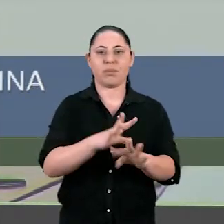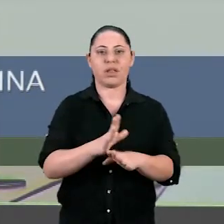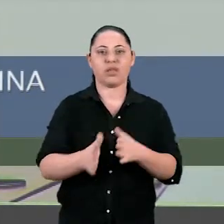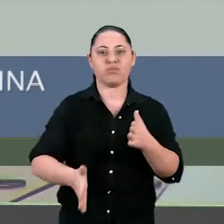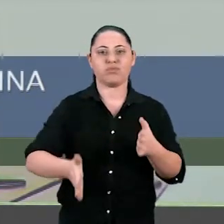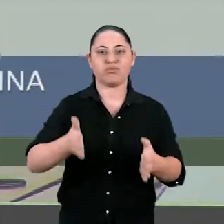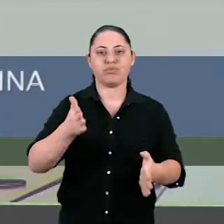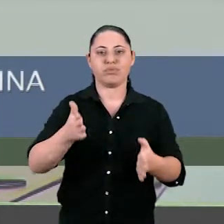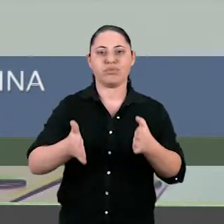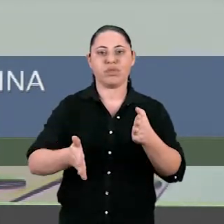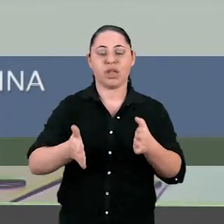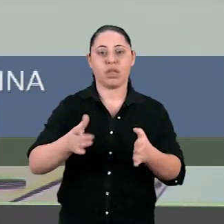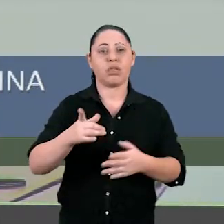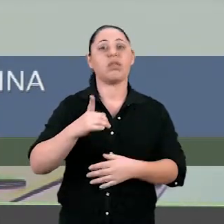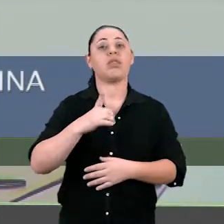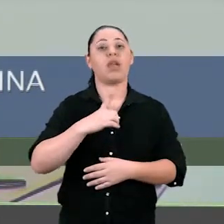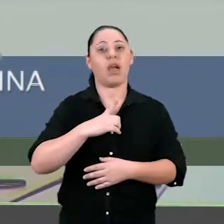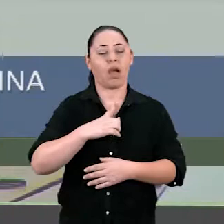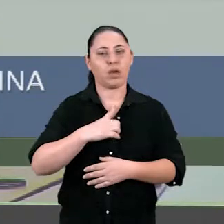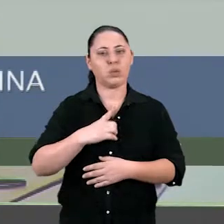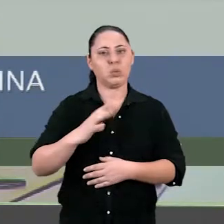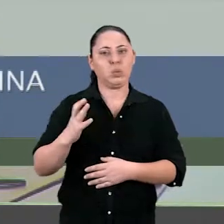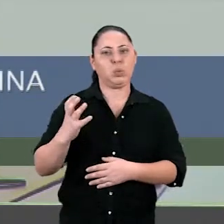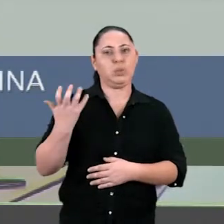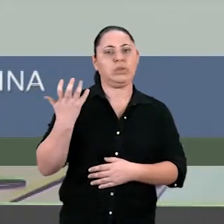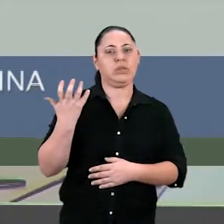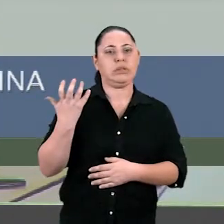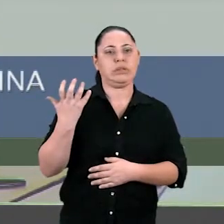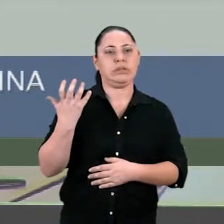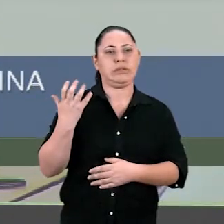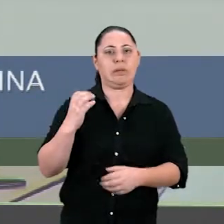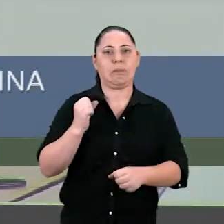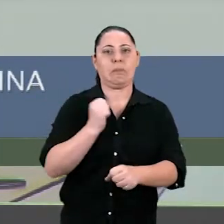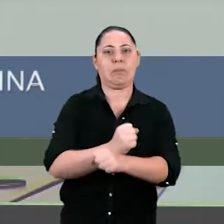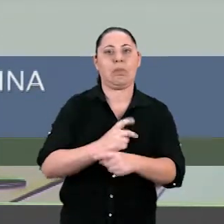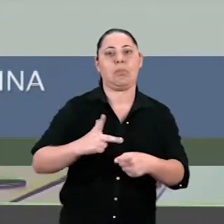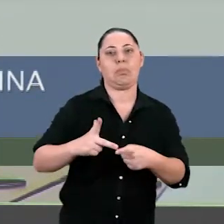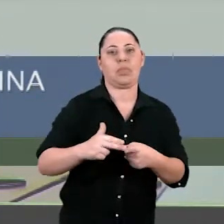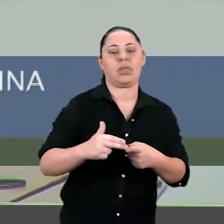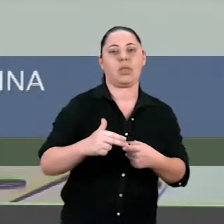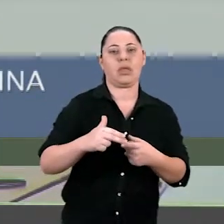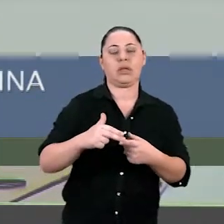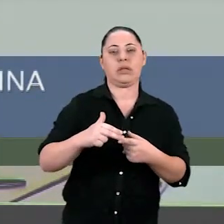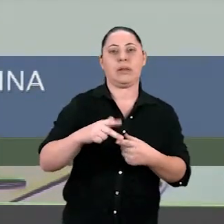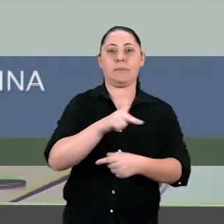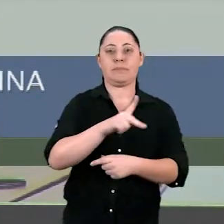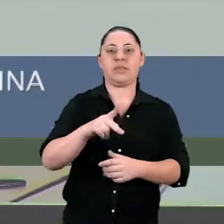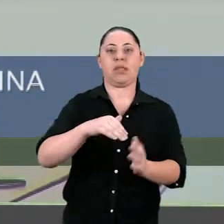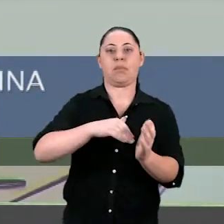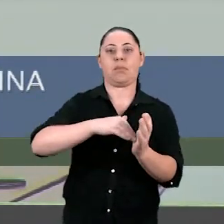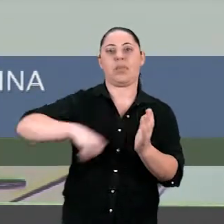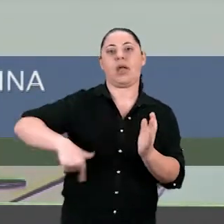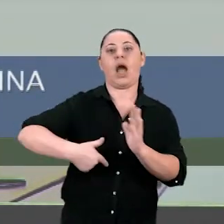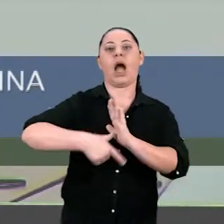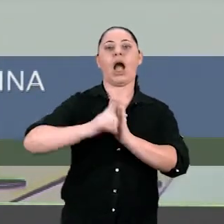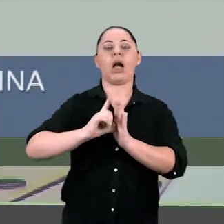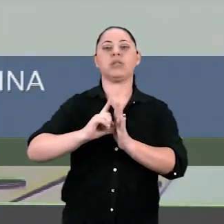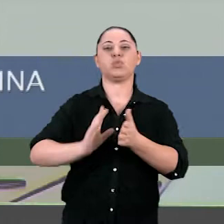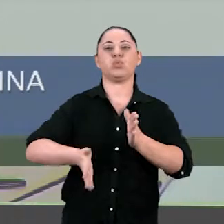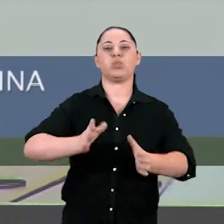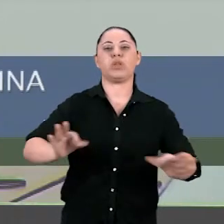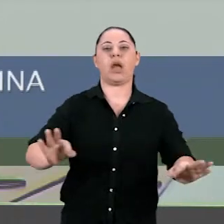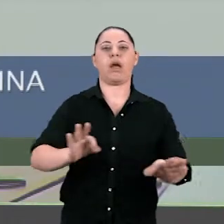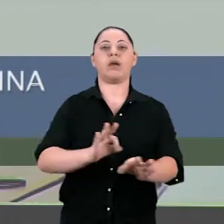recente de interrupção de mandatos presidenciais fora das hipóteses previstas nas constituições, e isso